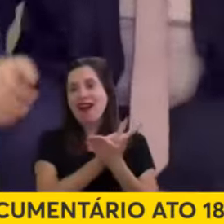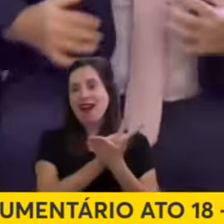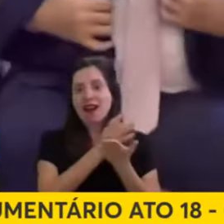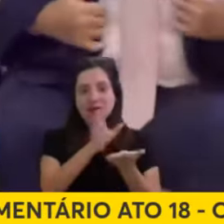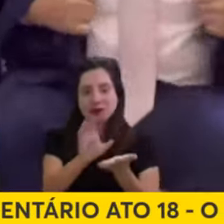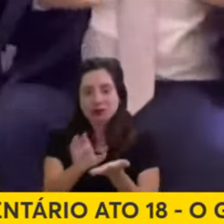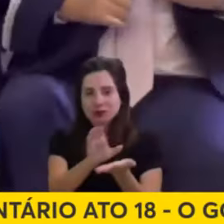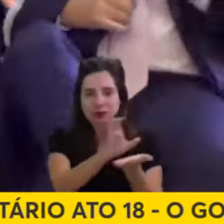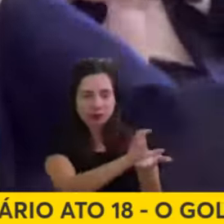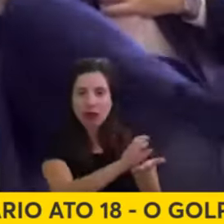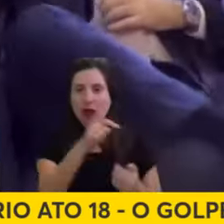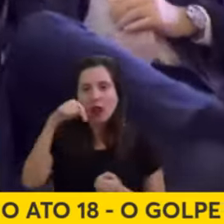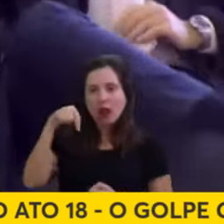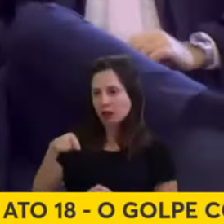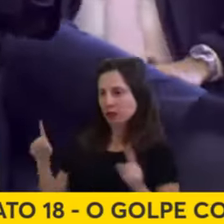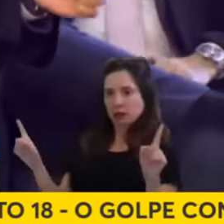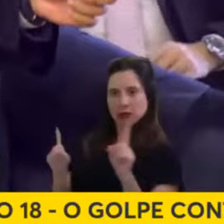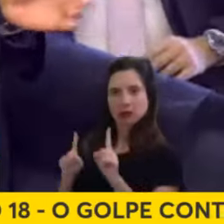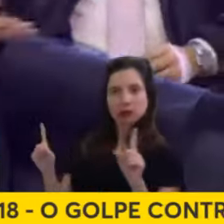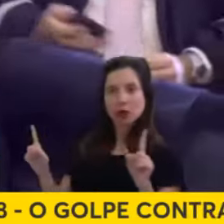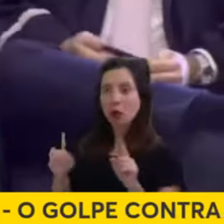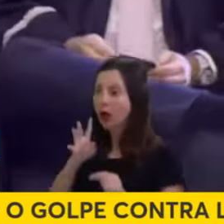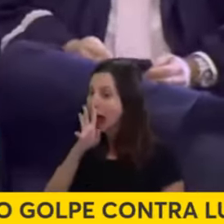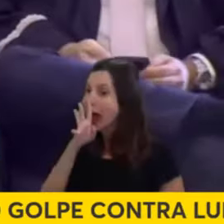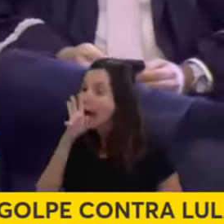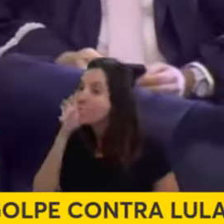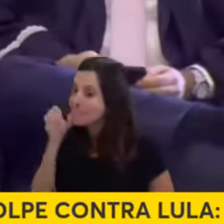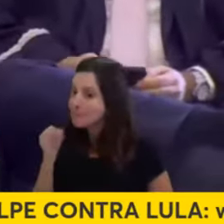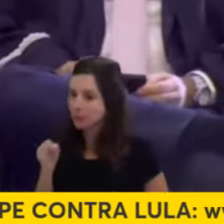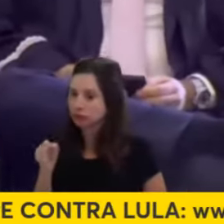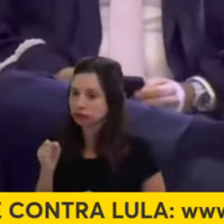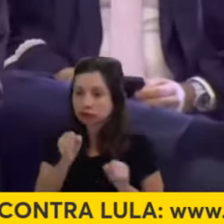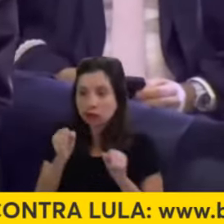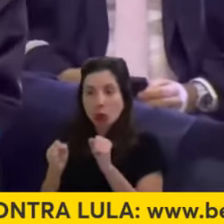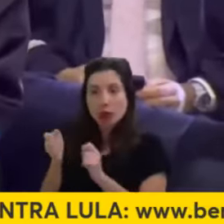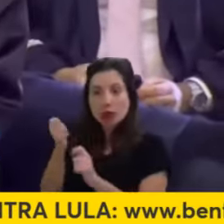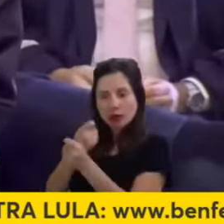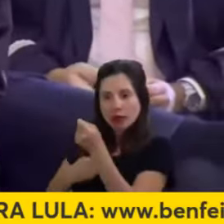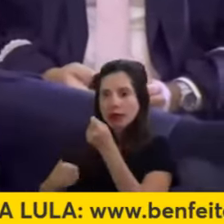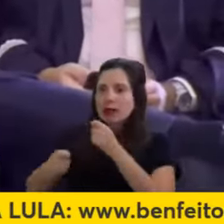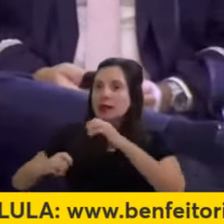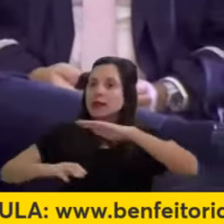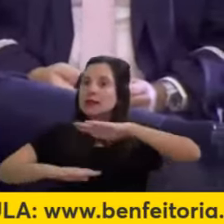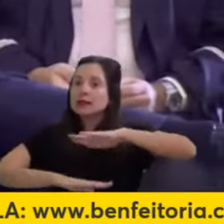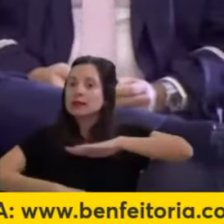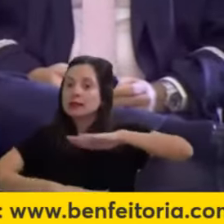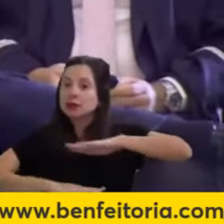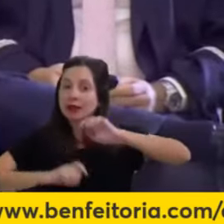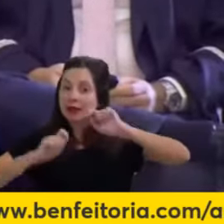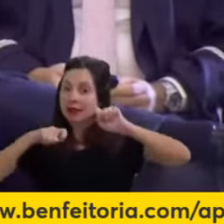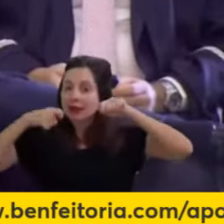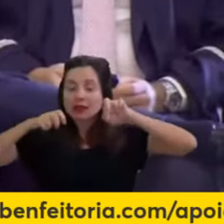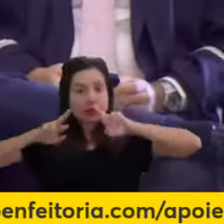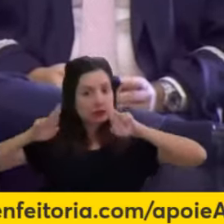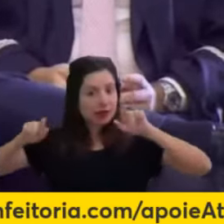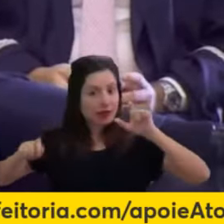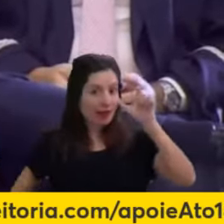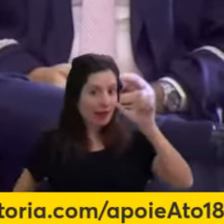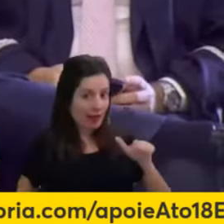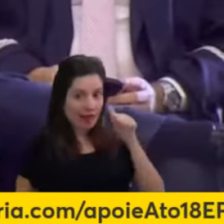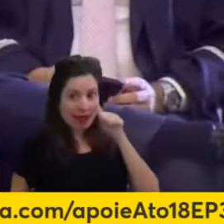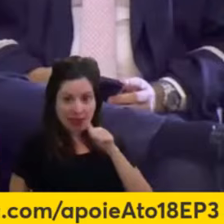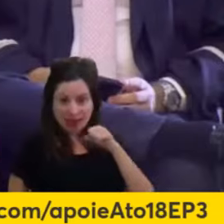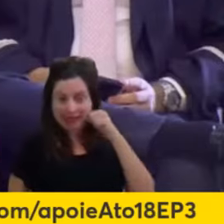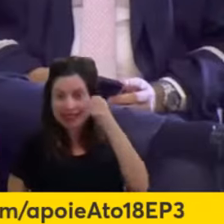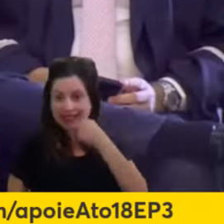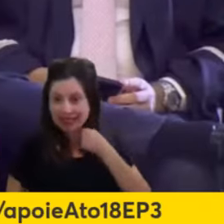não estão numa Ótica de abuso e poder econômico ou seja situações extremamente diversas no caso da Senadora Celma ruda lá o que se foi